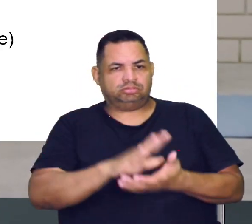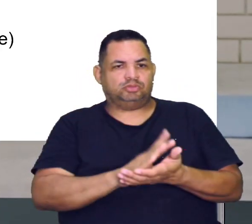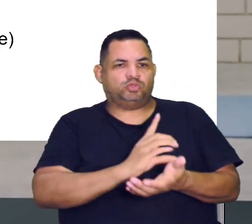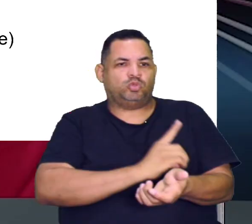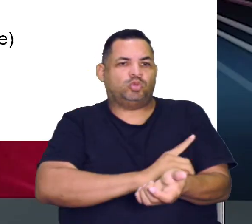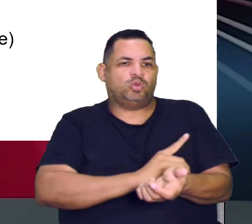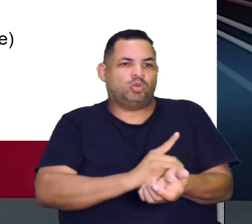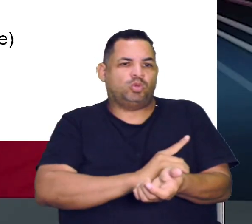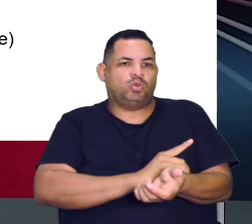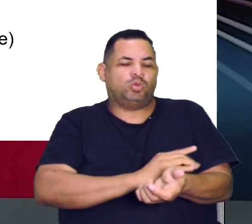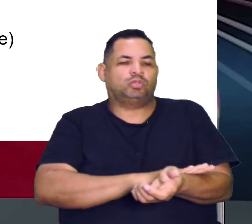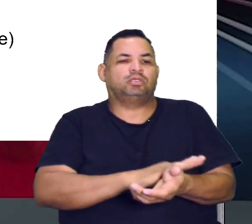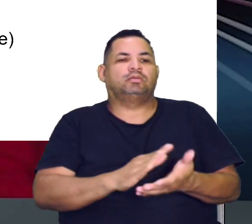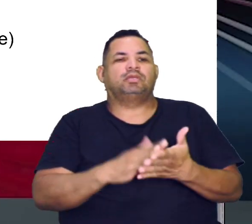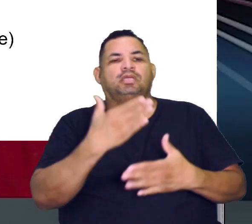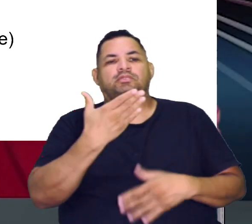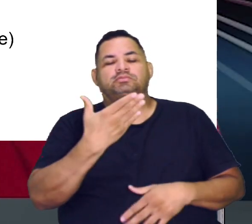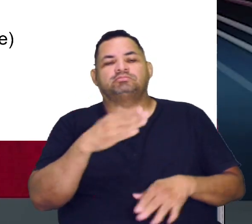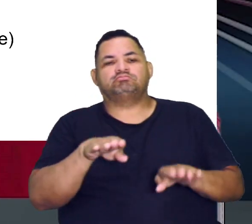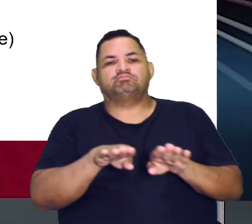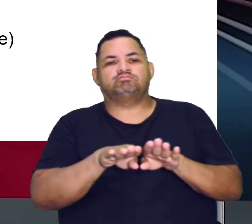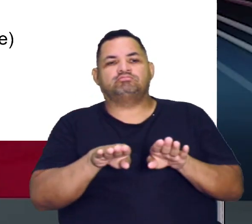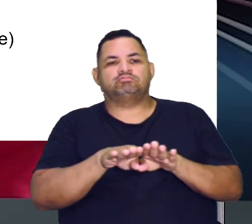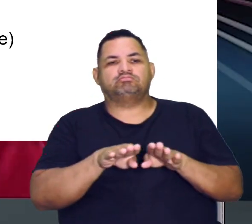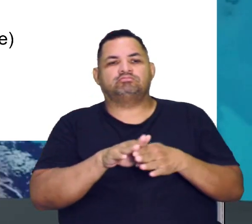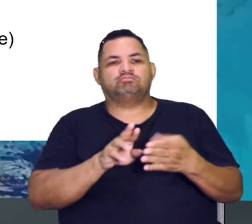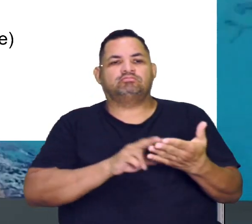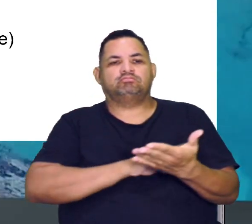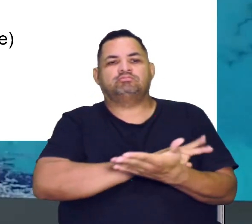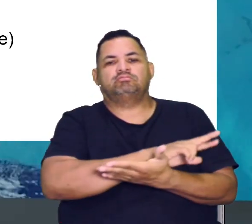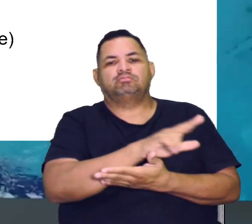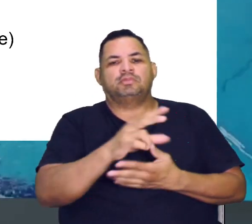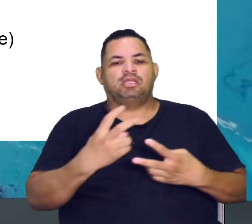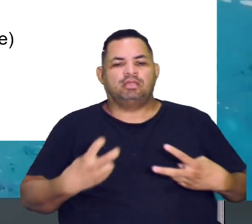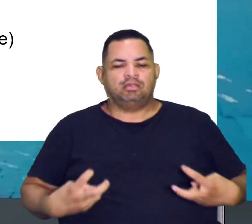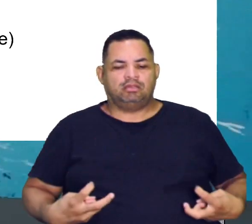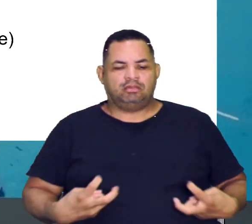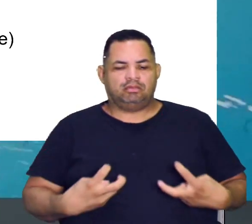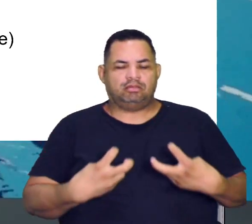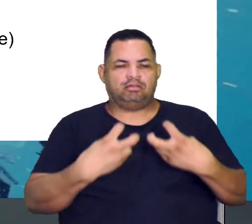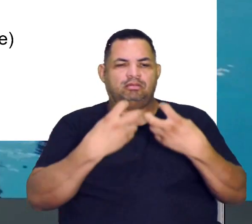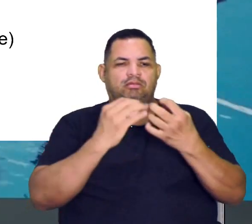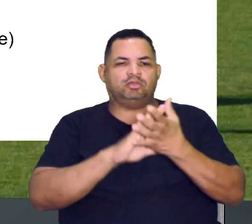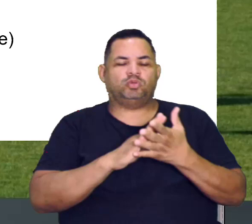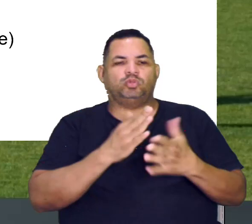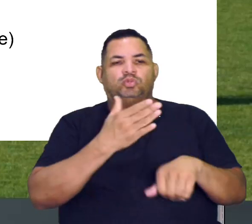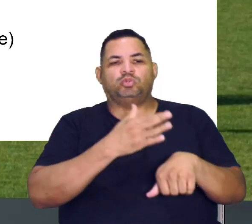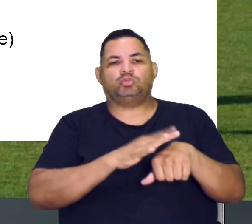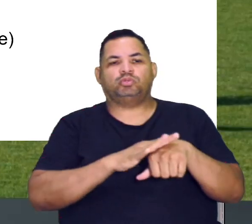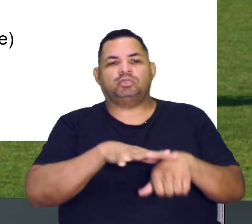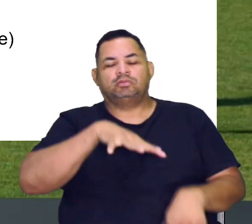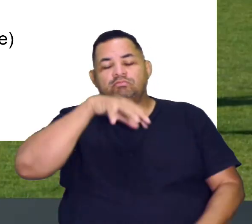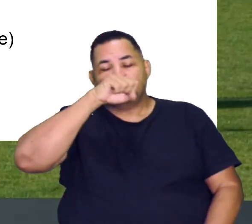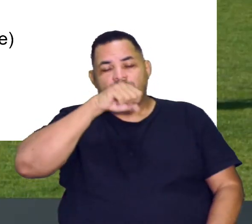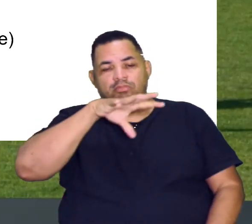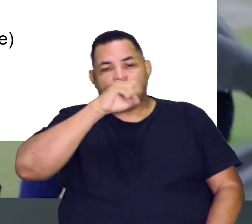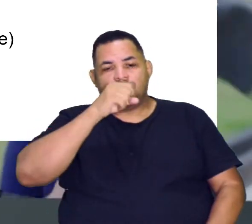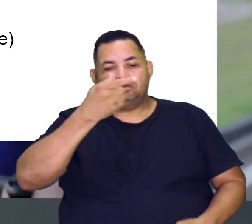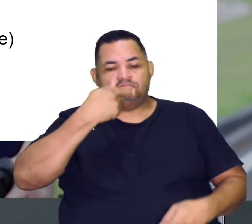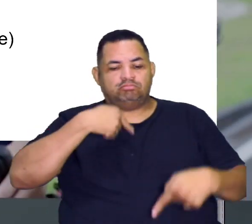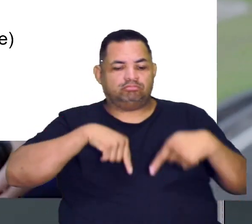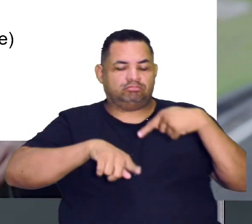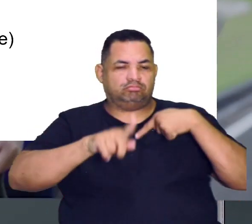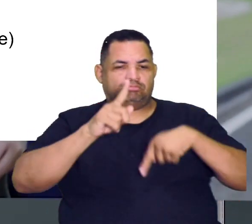arterial coronariana, tá? Vários tipos de câncer, doenças respiratórias, né? Doenças